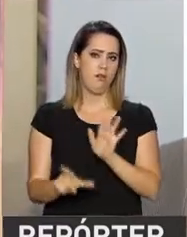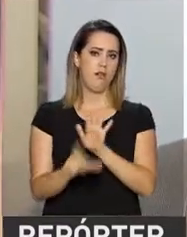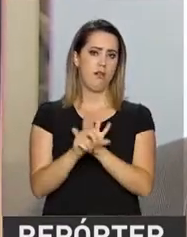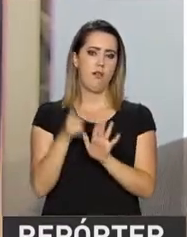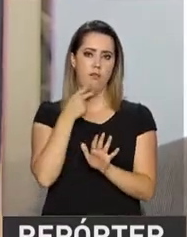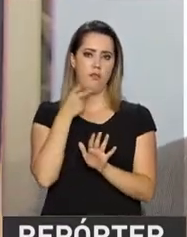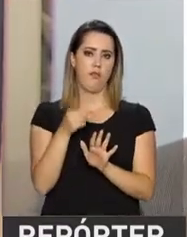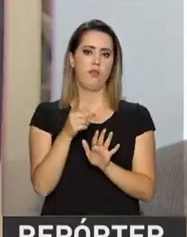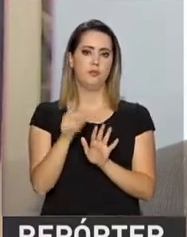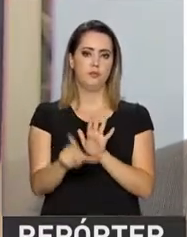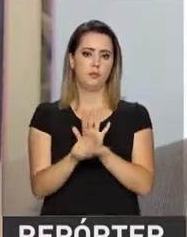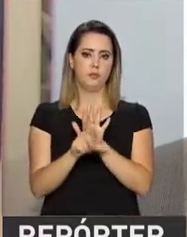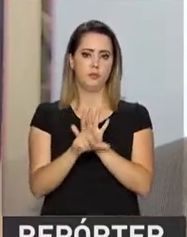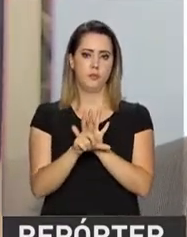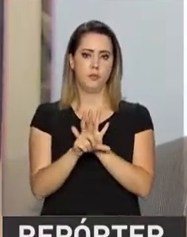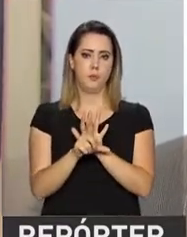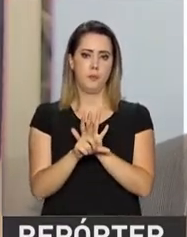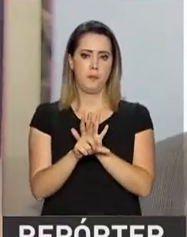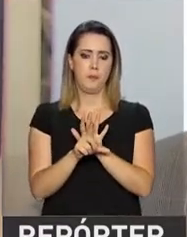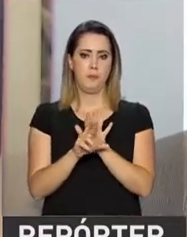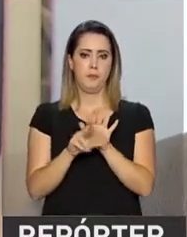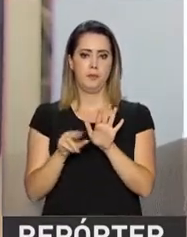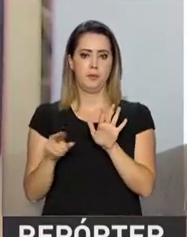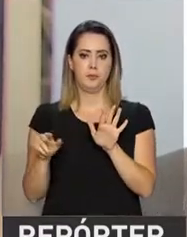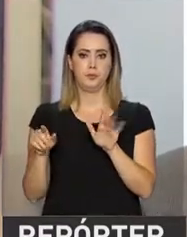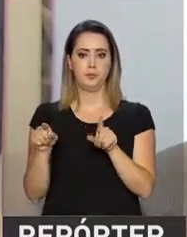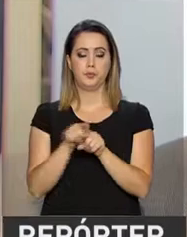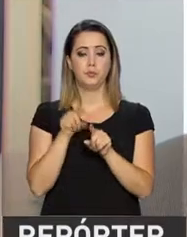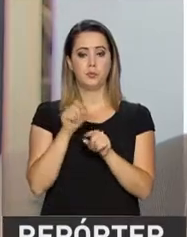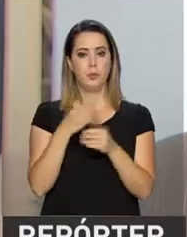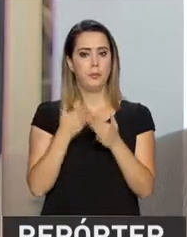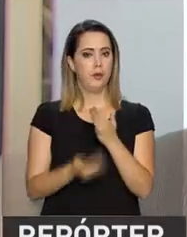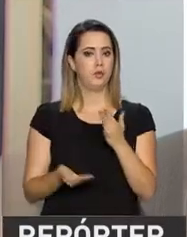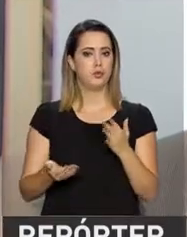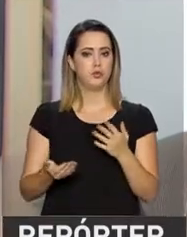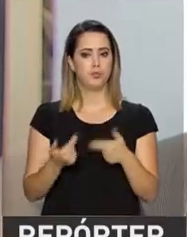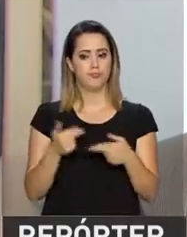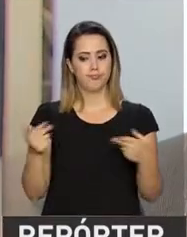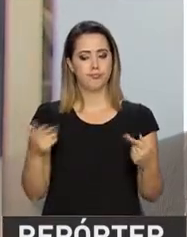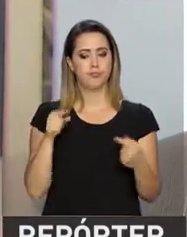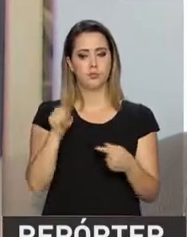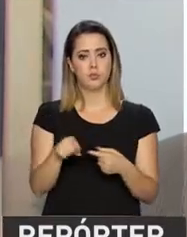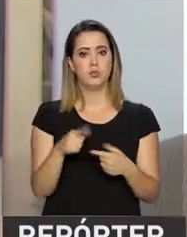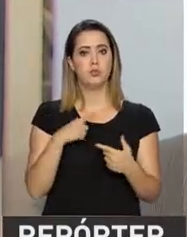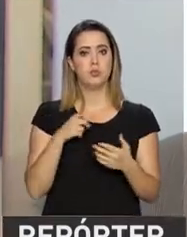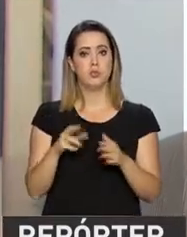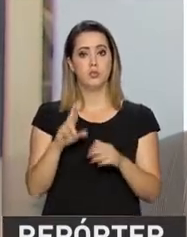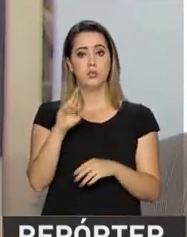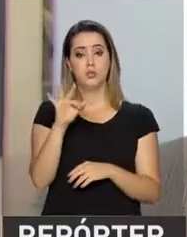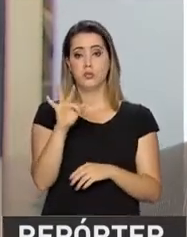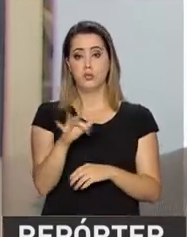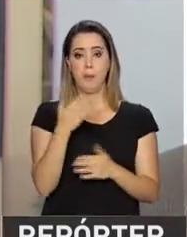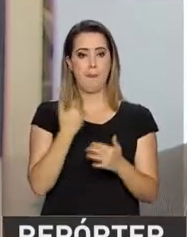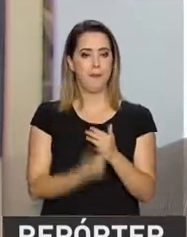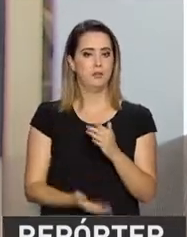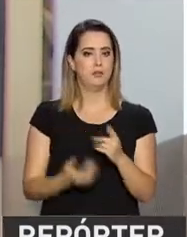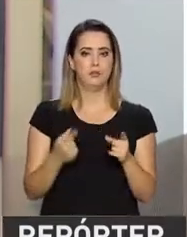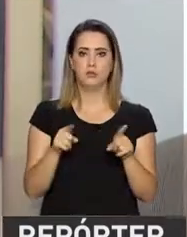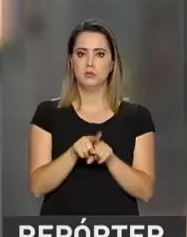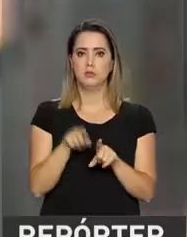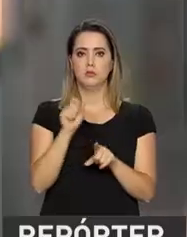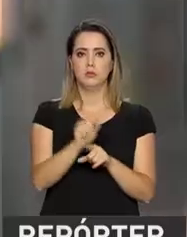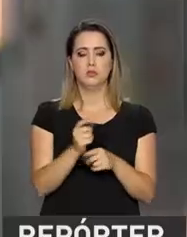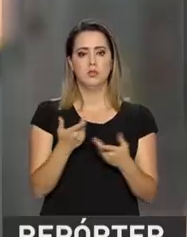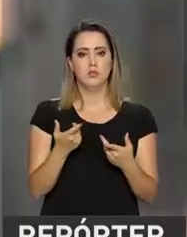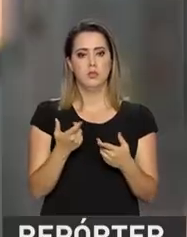é em vários casos a hipótese de perdimento e aí nesse caso a receita federal aplicou o entendimento em favor da